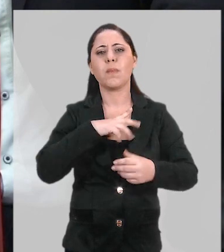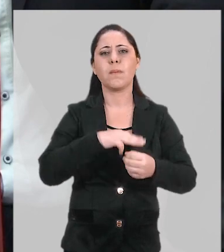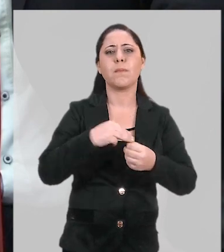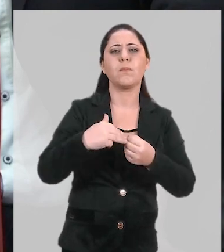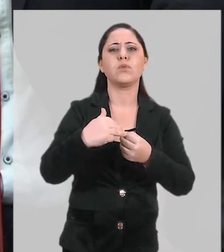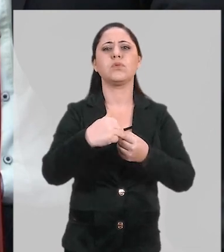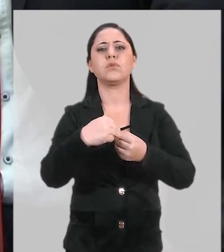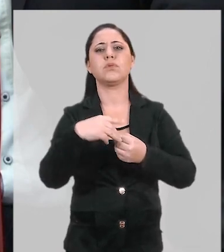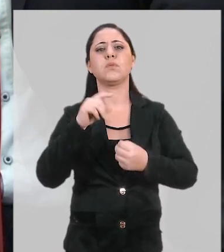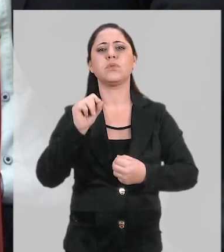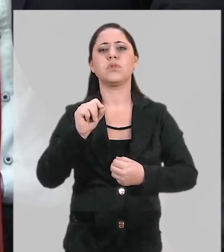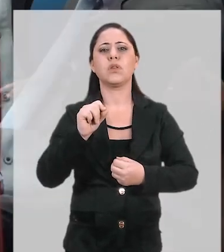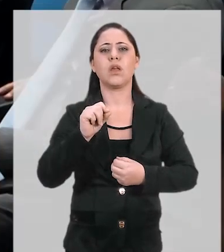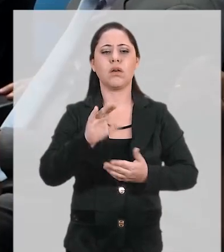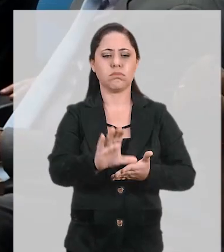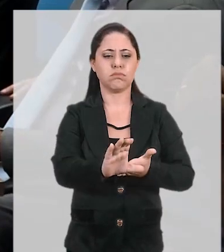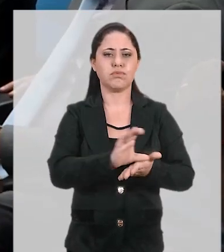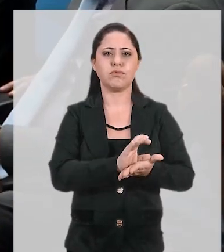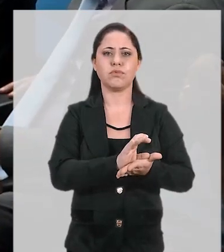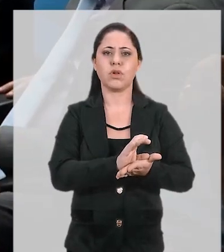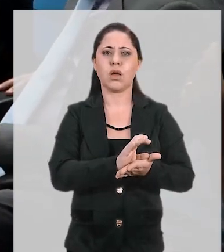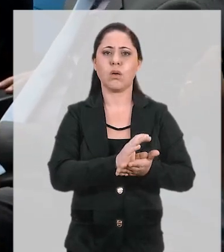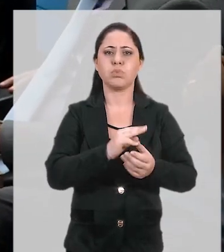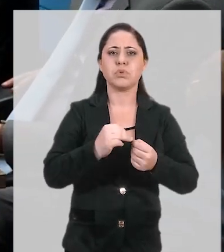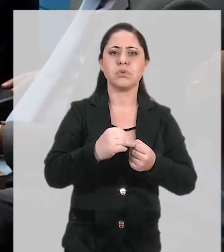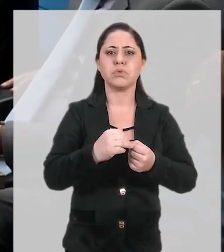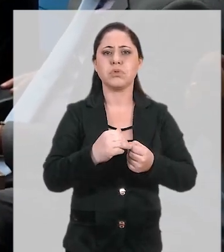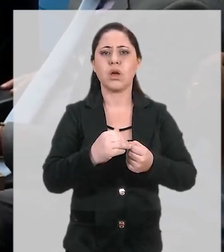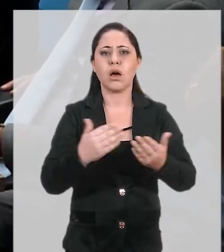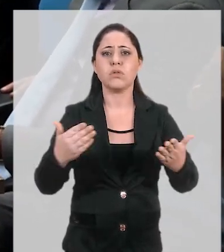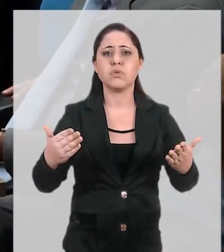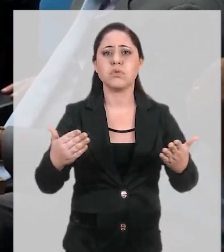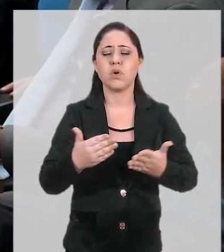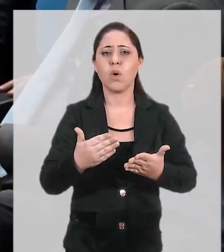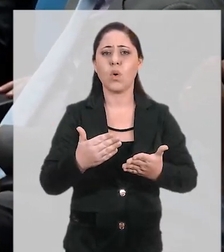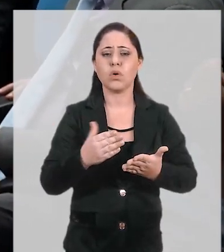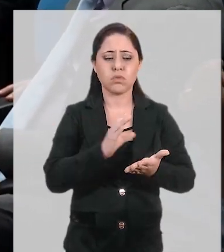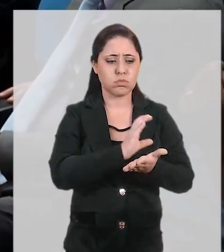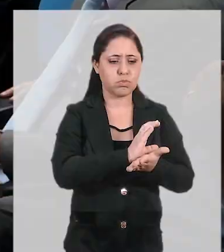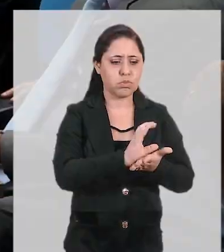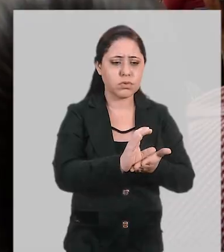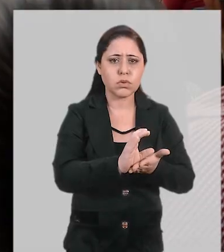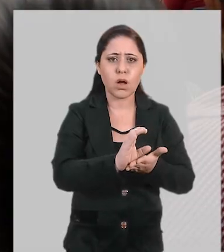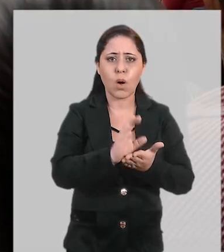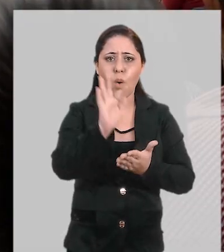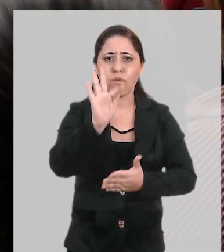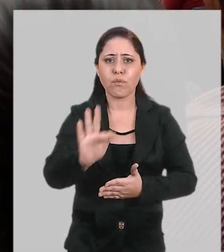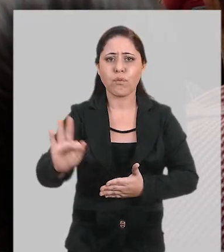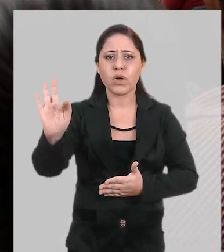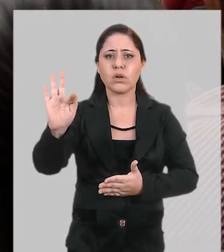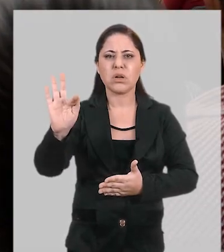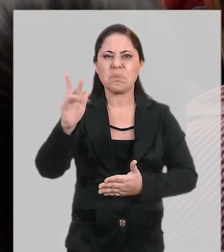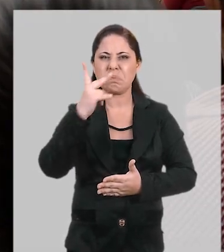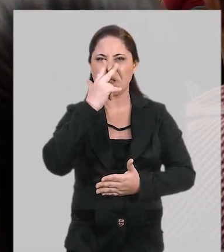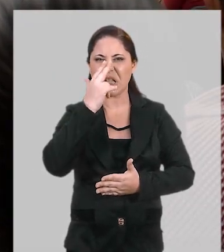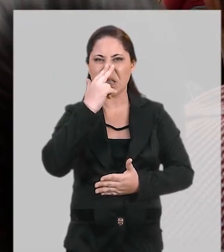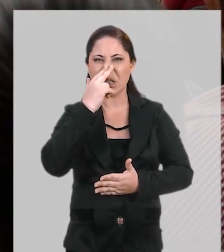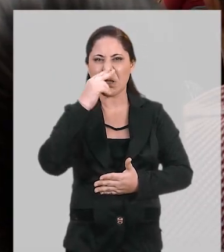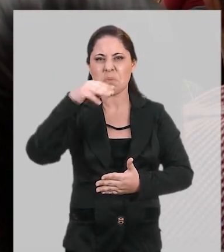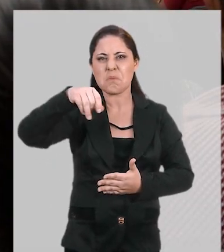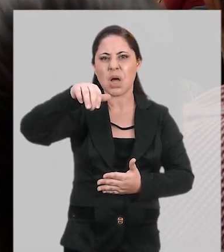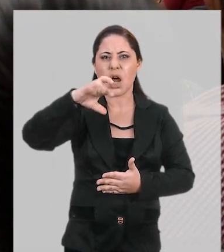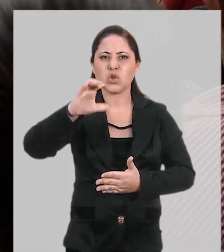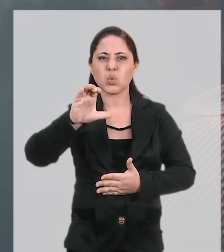Porque tem municípios que receberam agora, para você ter uma ideia, o repasse do governo federal compatível ao mês